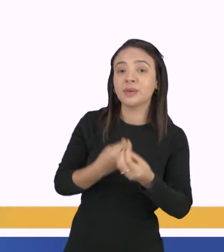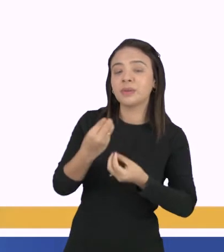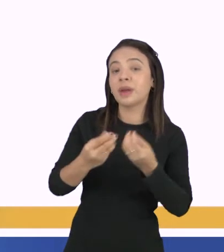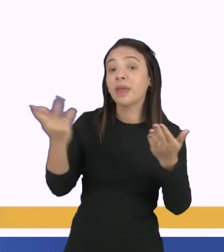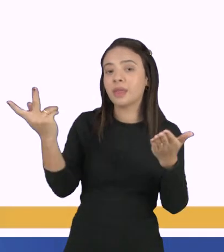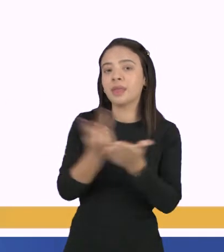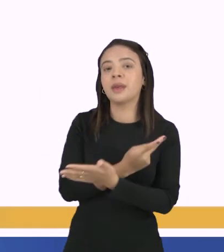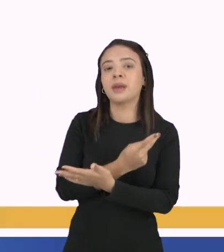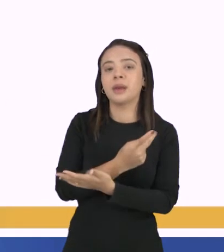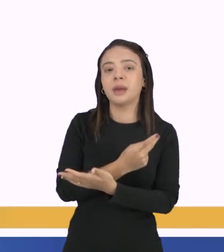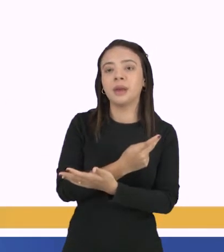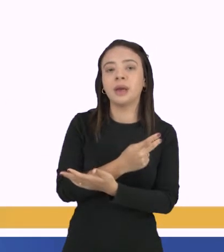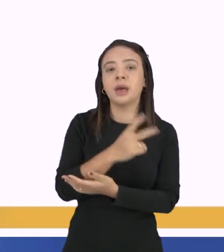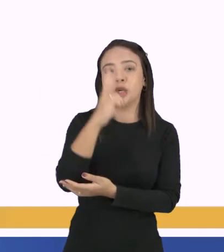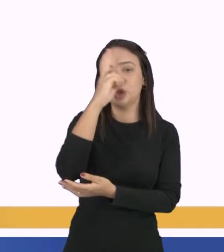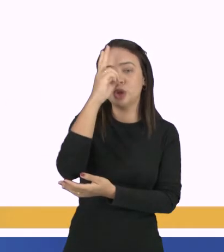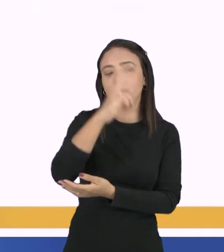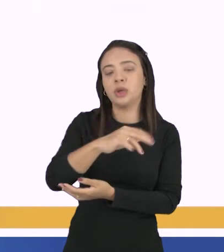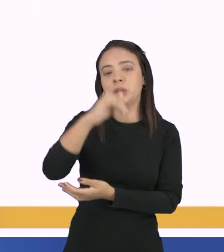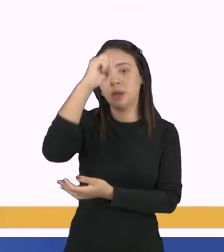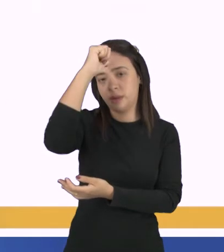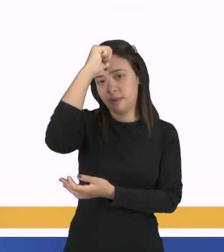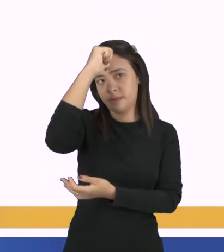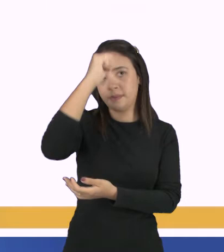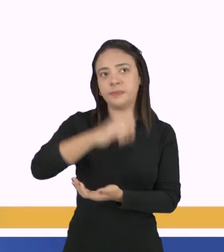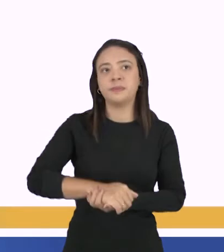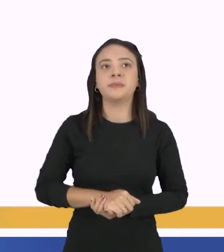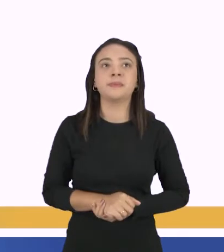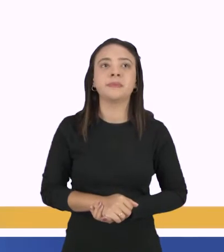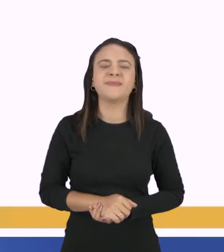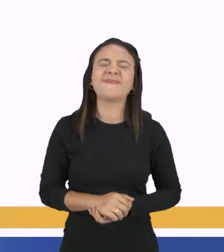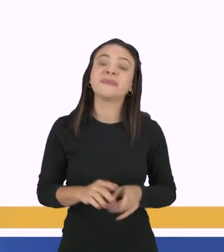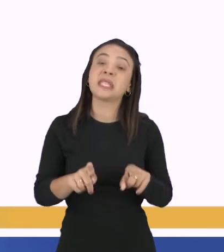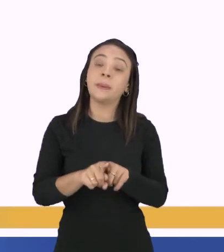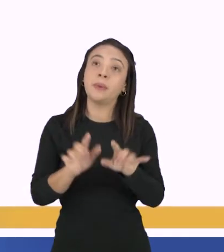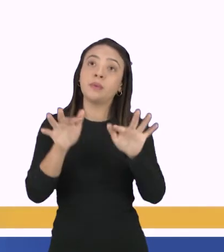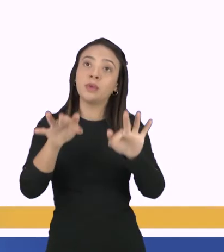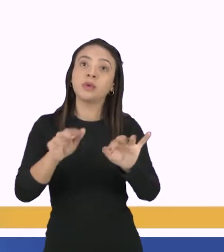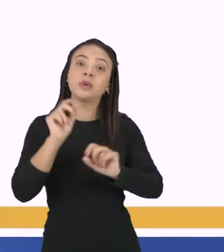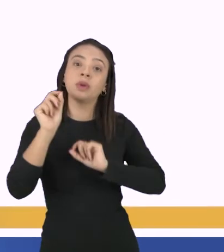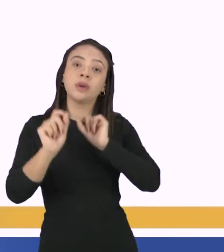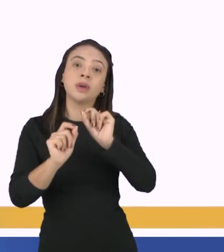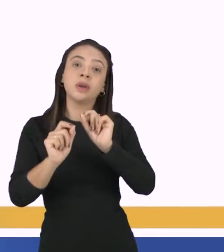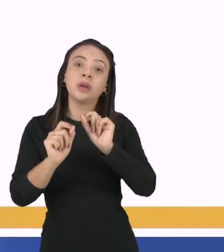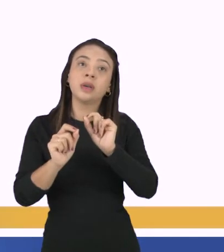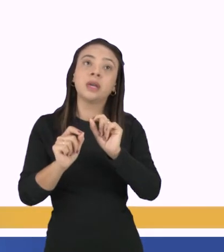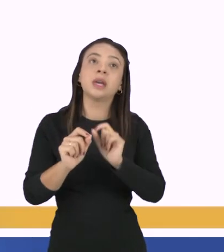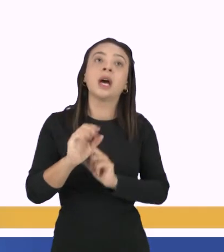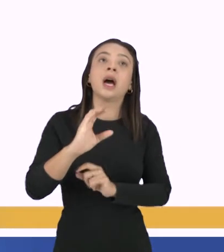mitologia, né, da Índia, chamada Krishna e Radha, ok? Bom, e por último, vamos ver um pouquinho sobre